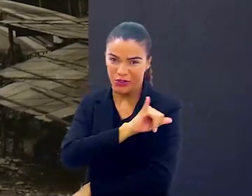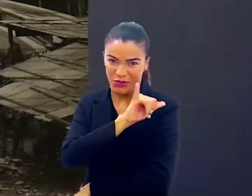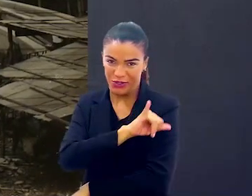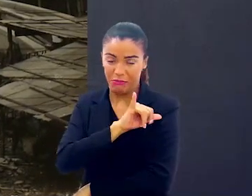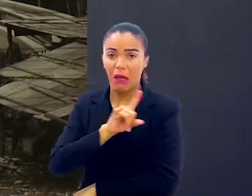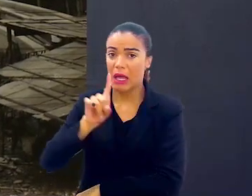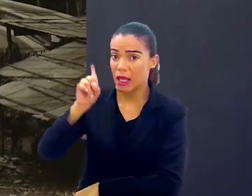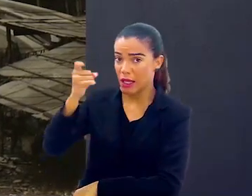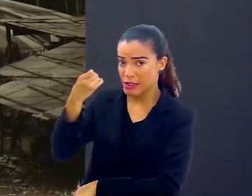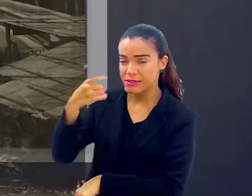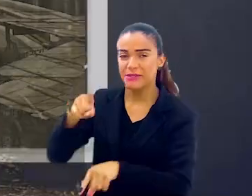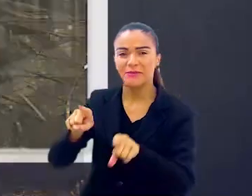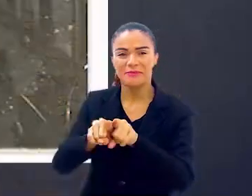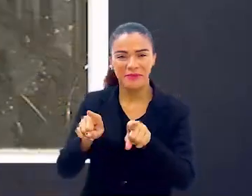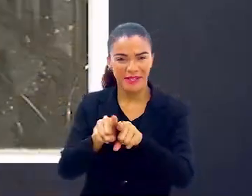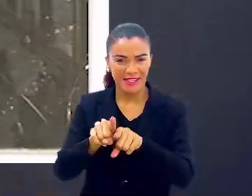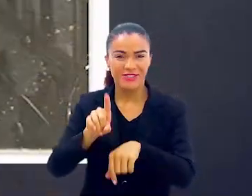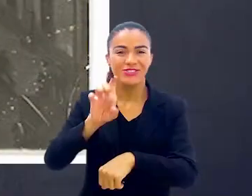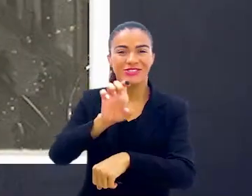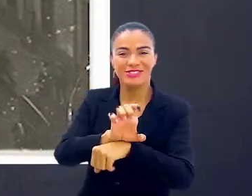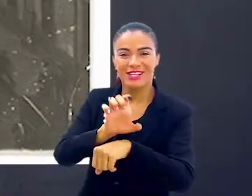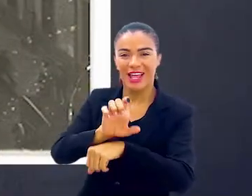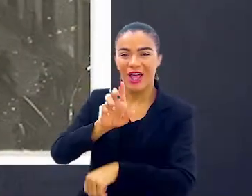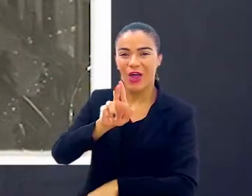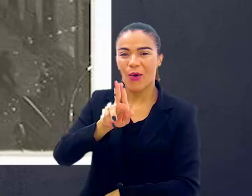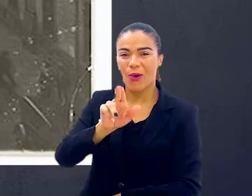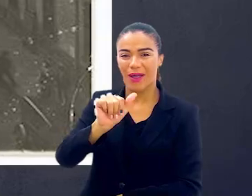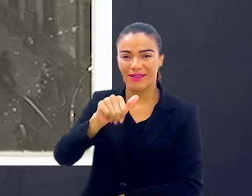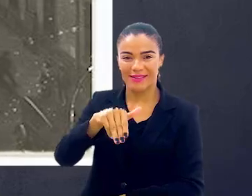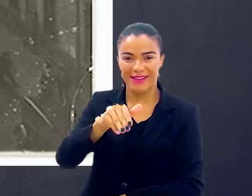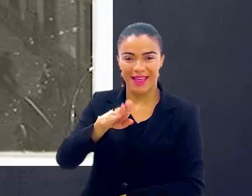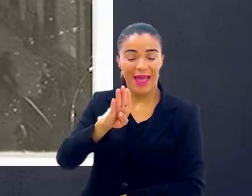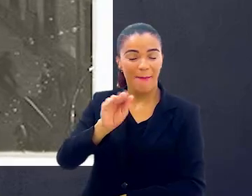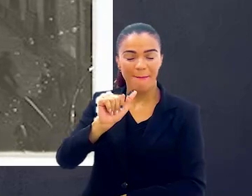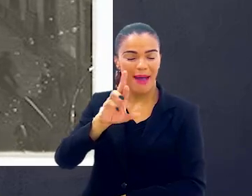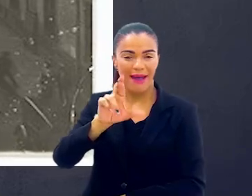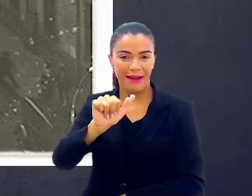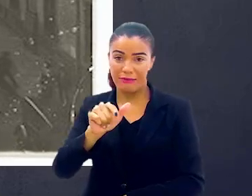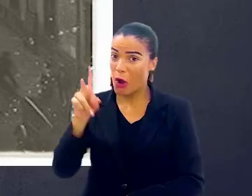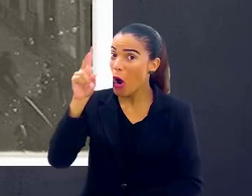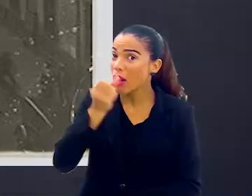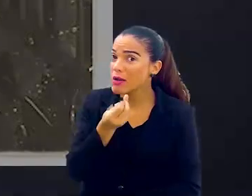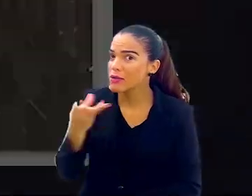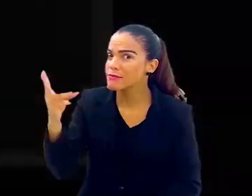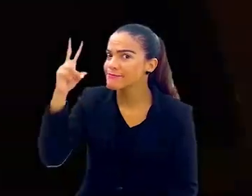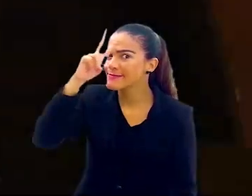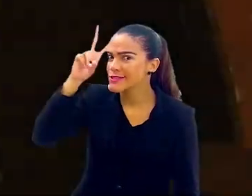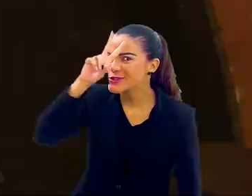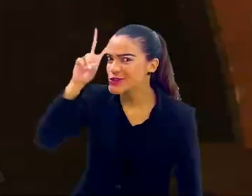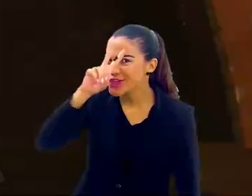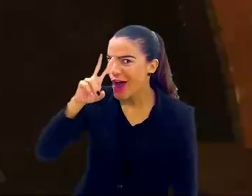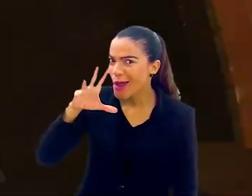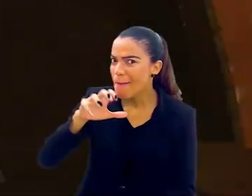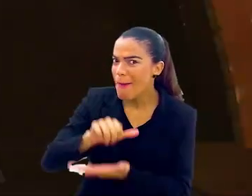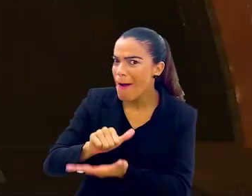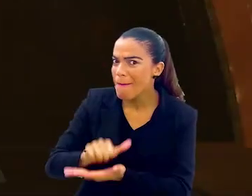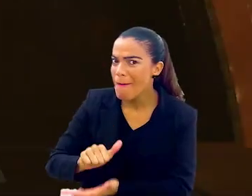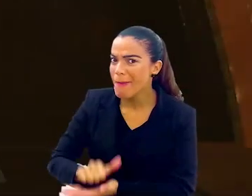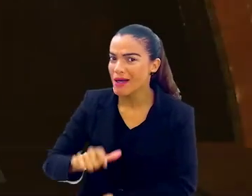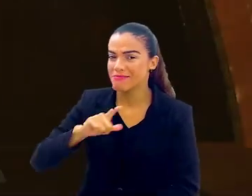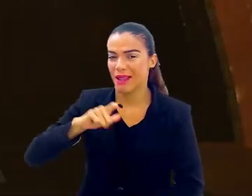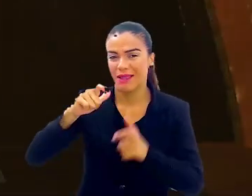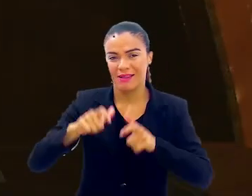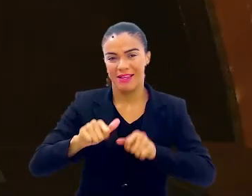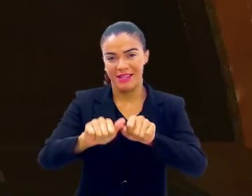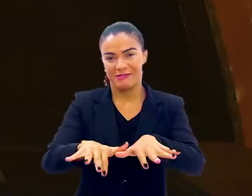Casa Legislativa do antigo Estado da Guanabara. Você veja quanta história tem esse parlamento. Então,